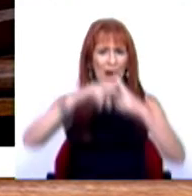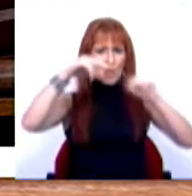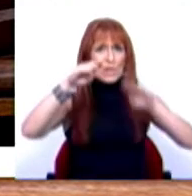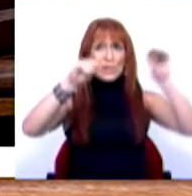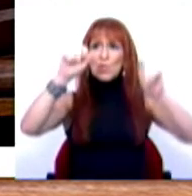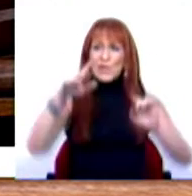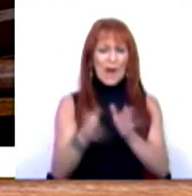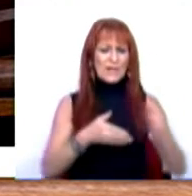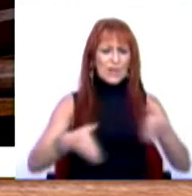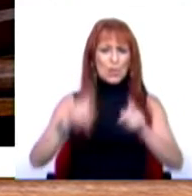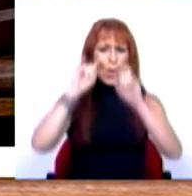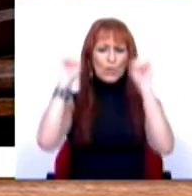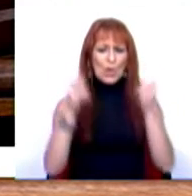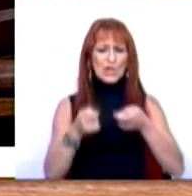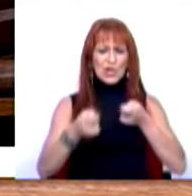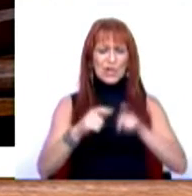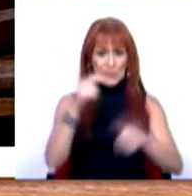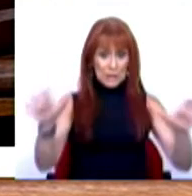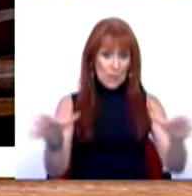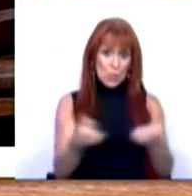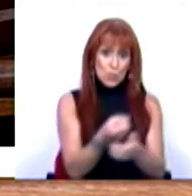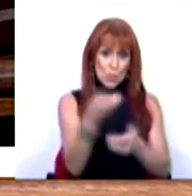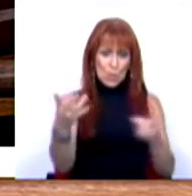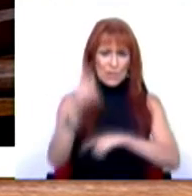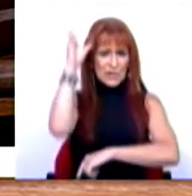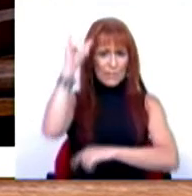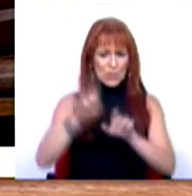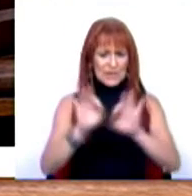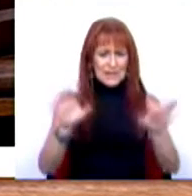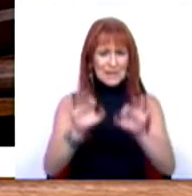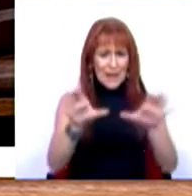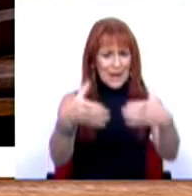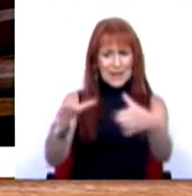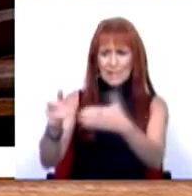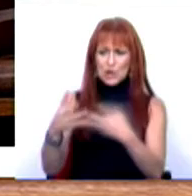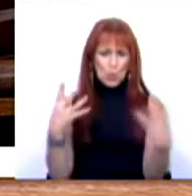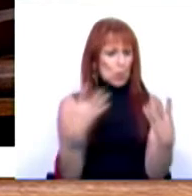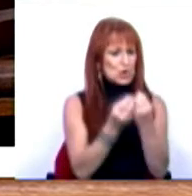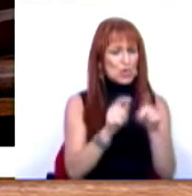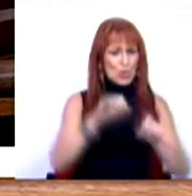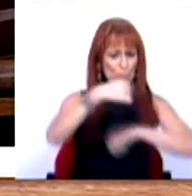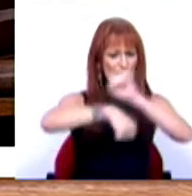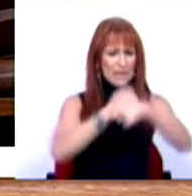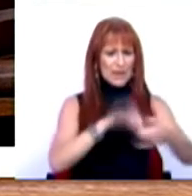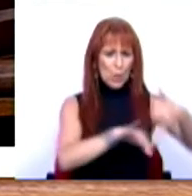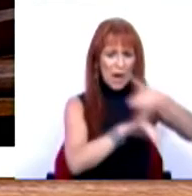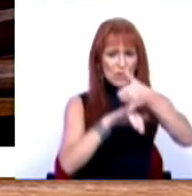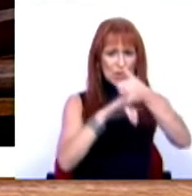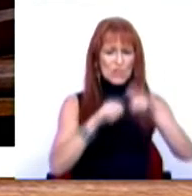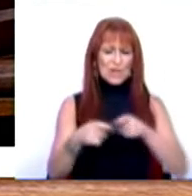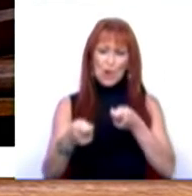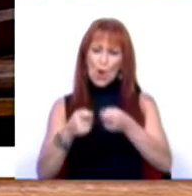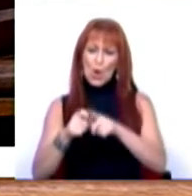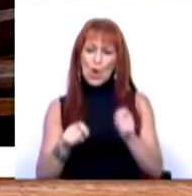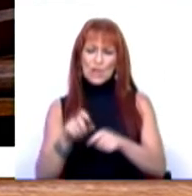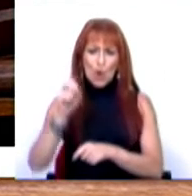locais para a estratégia de controle e gestão populacional animal, e de forma que estas entidades, conjuntamente com o movimento associativo, as